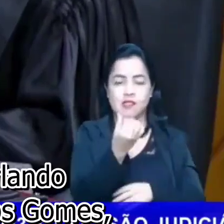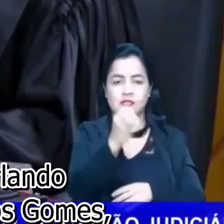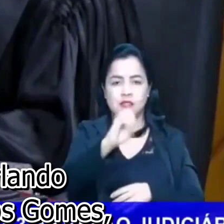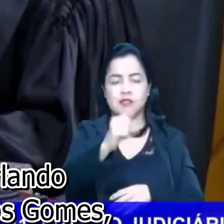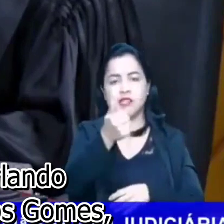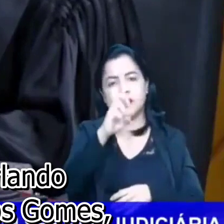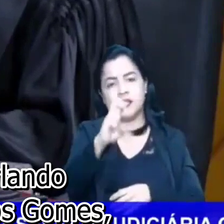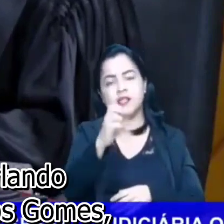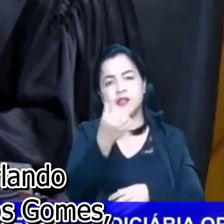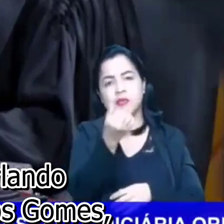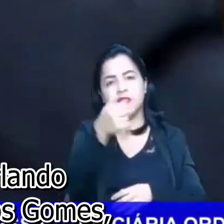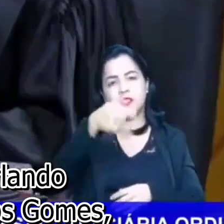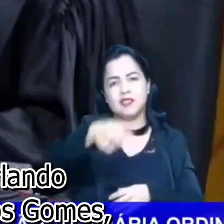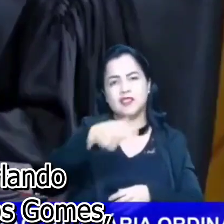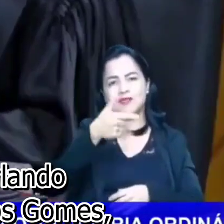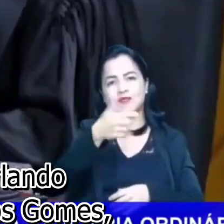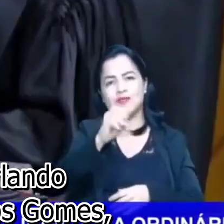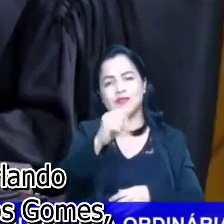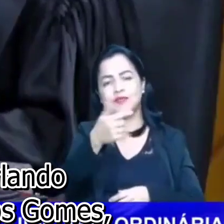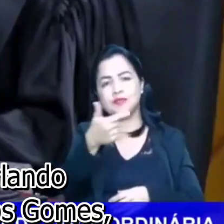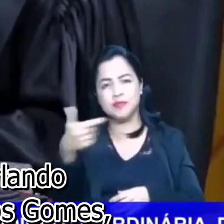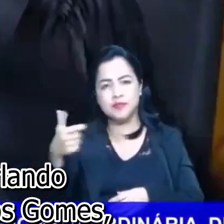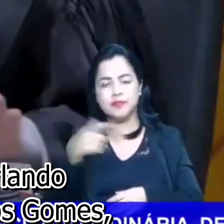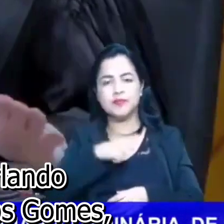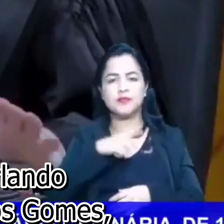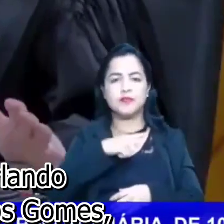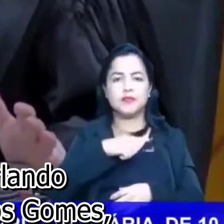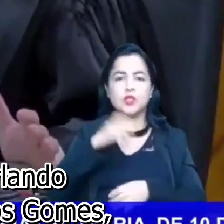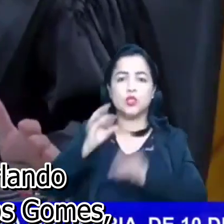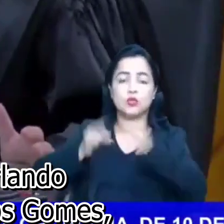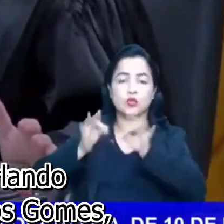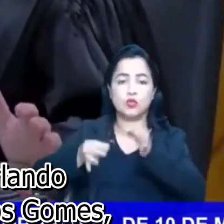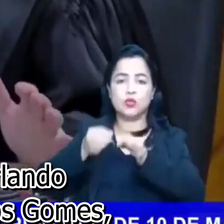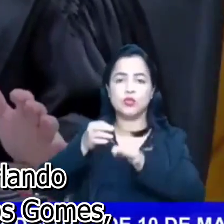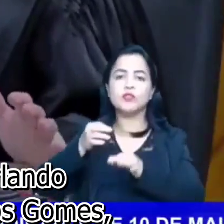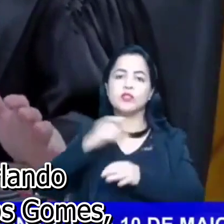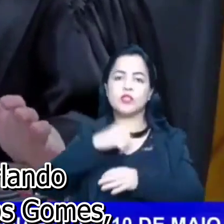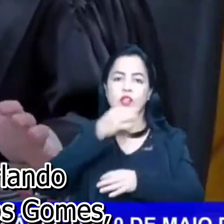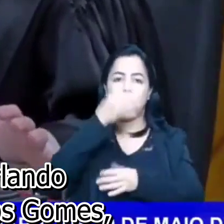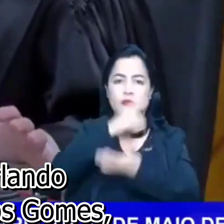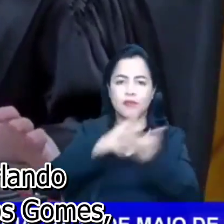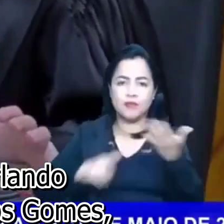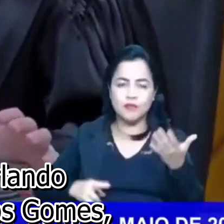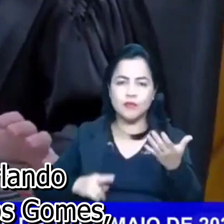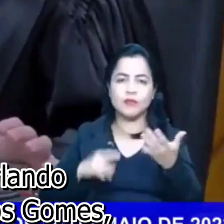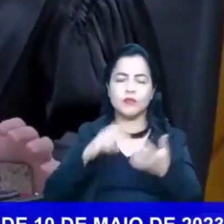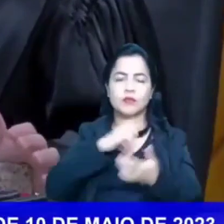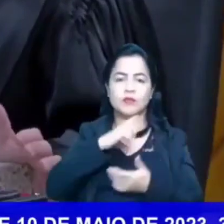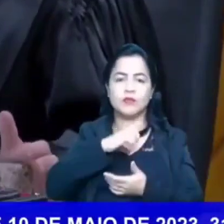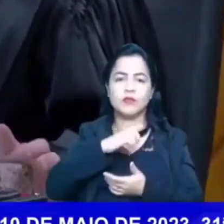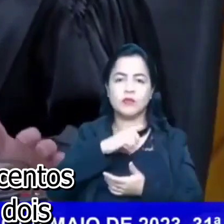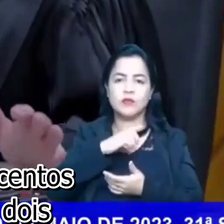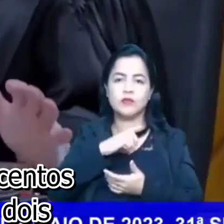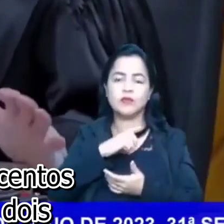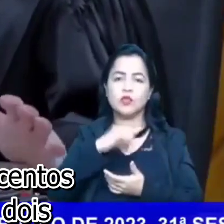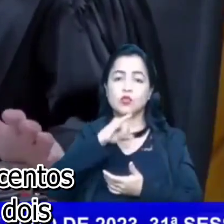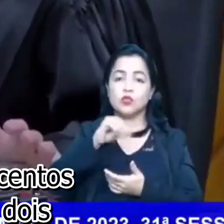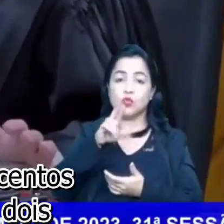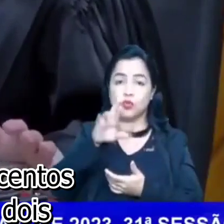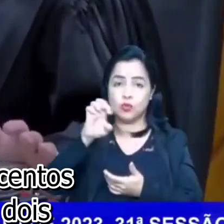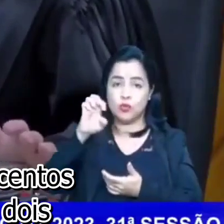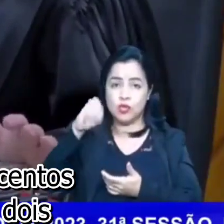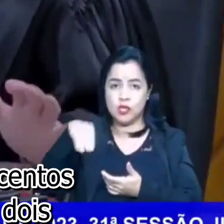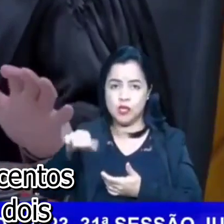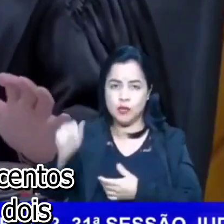060-1567 de 2022. O relator é o juiz Orlando Vasconcelos, a interessada é Jurema dos Santos Gomes, e a prestação de